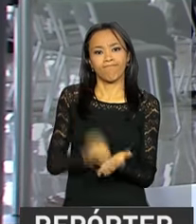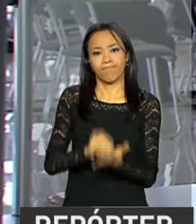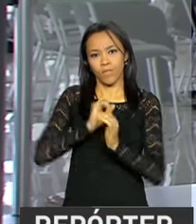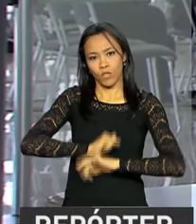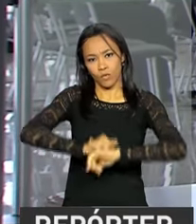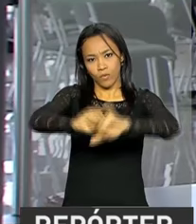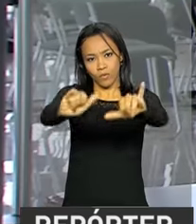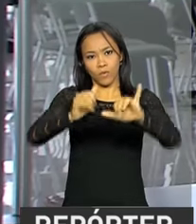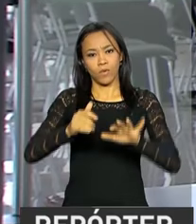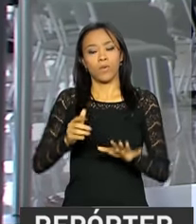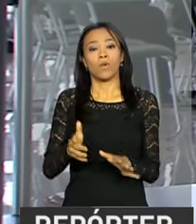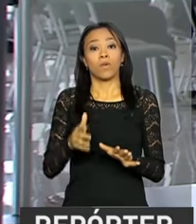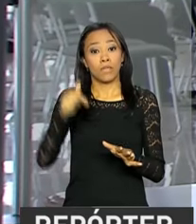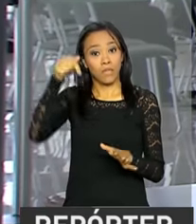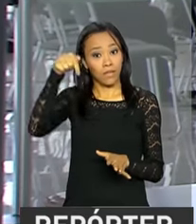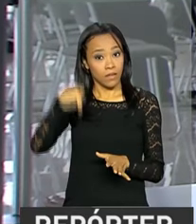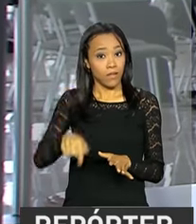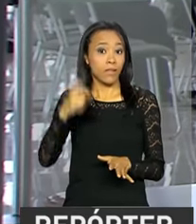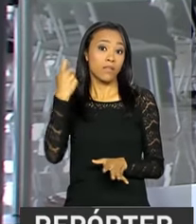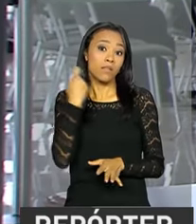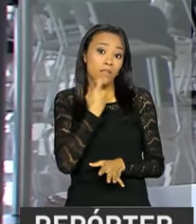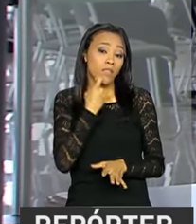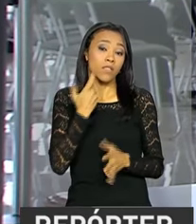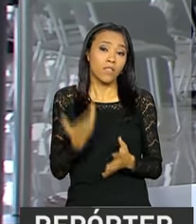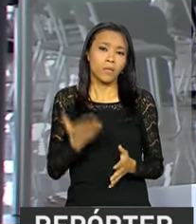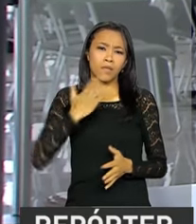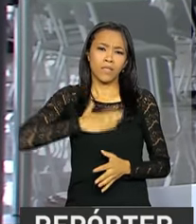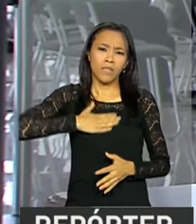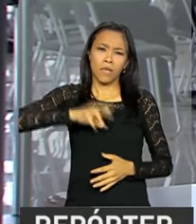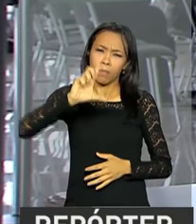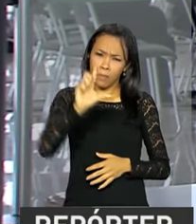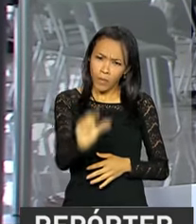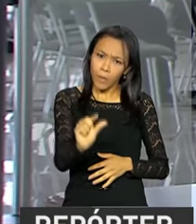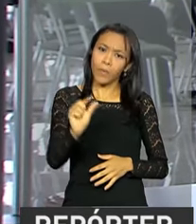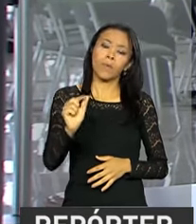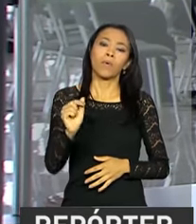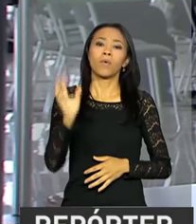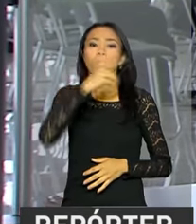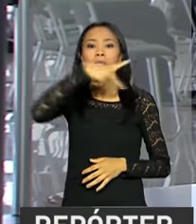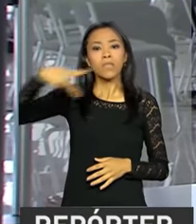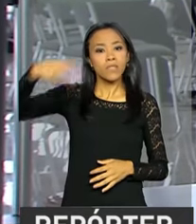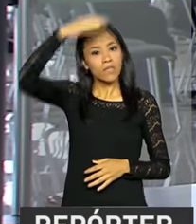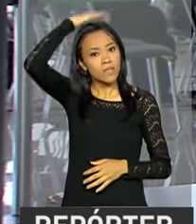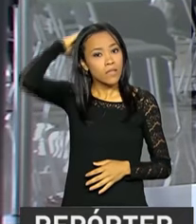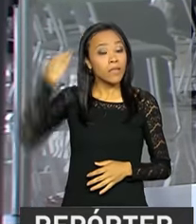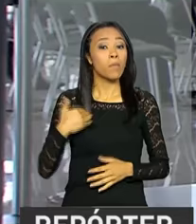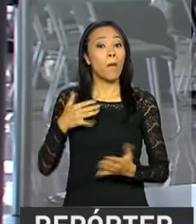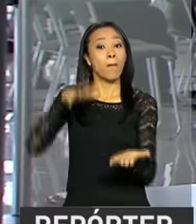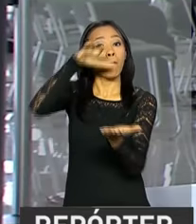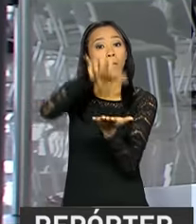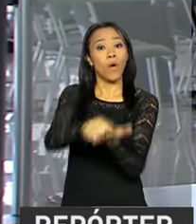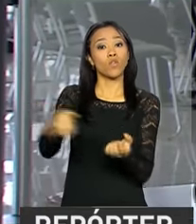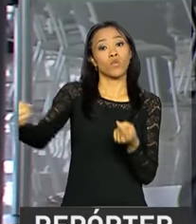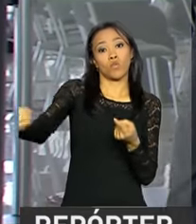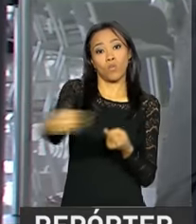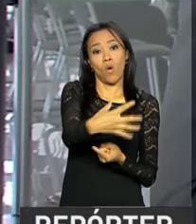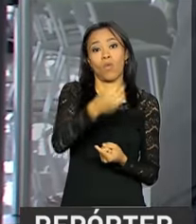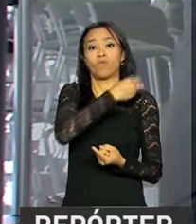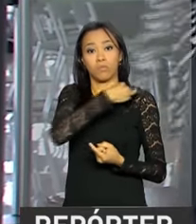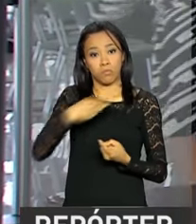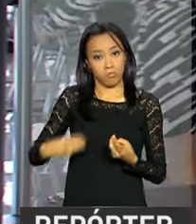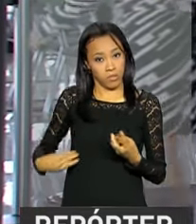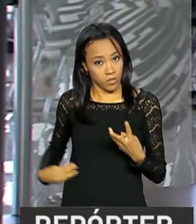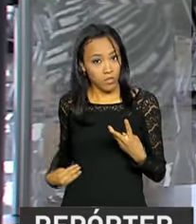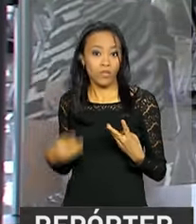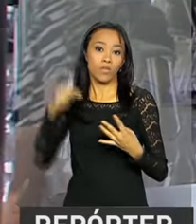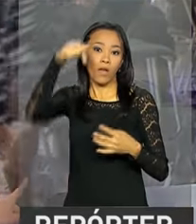Diário Oficial da União desta sexta-feira. Então, daqui a pouco, o presidente Michel Temer dá posse aos novos ministros em uma cerimônia aqui no